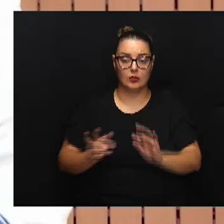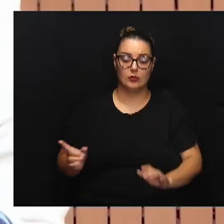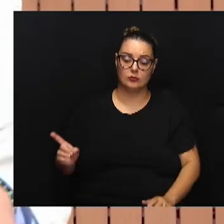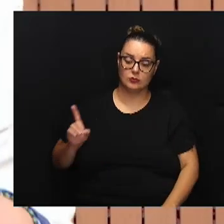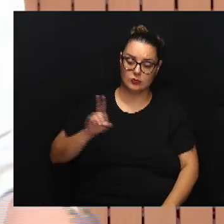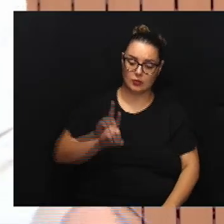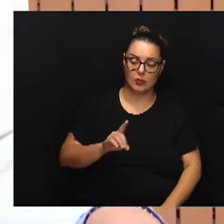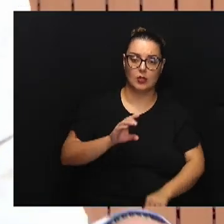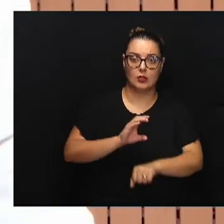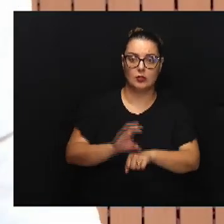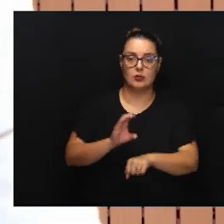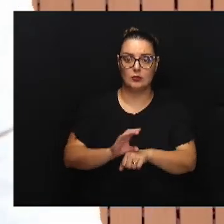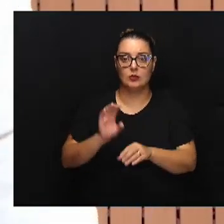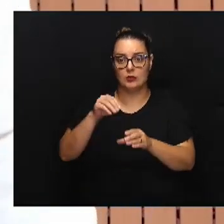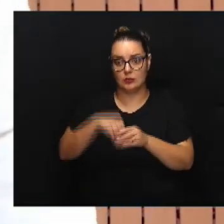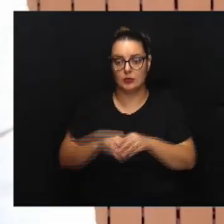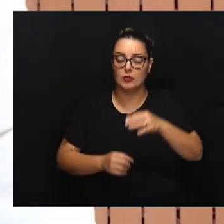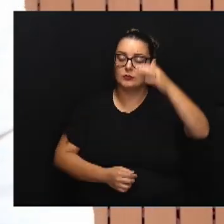desse cursinho para poder